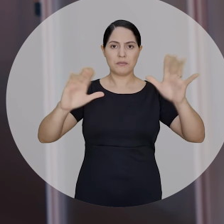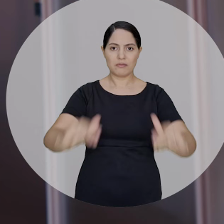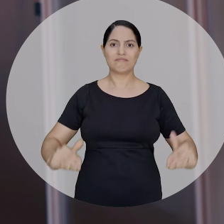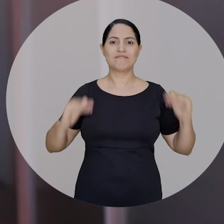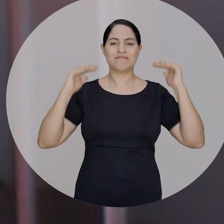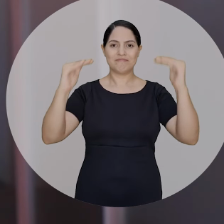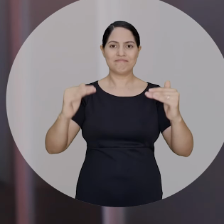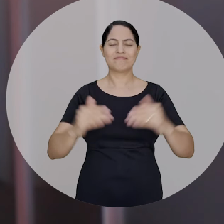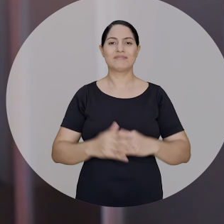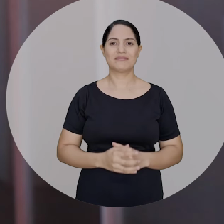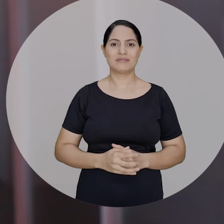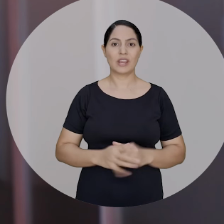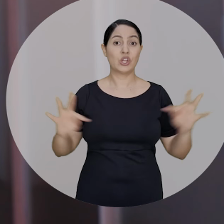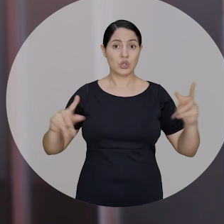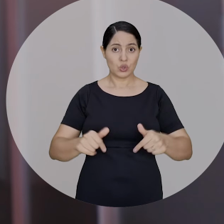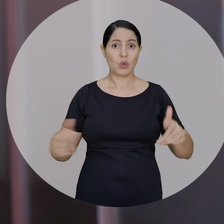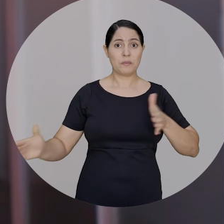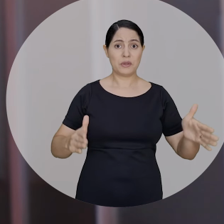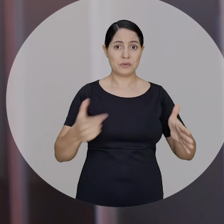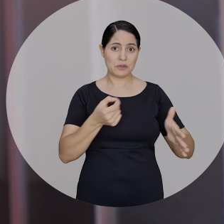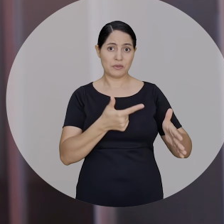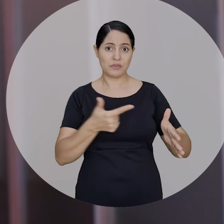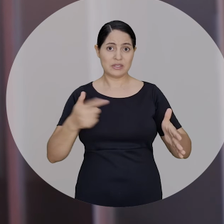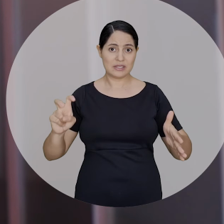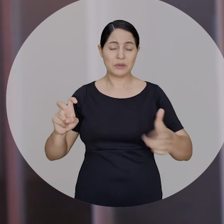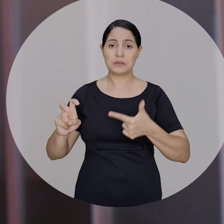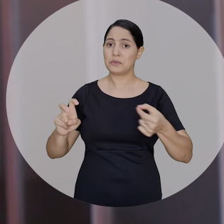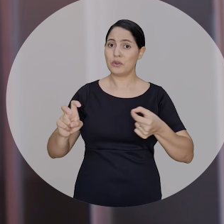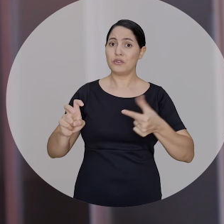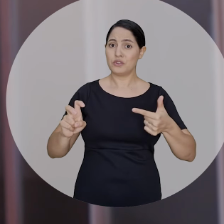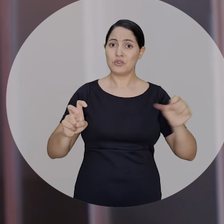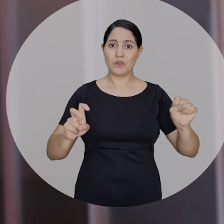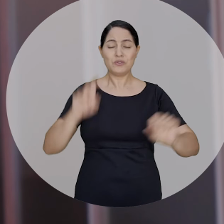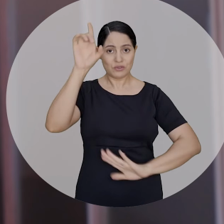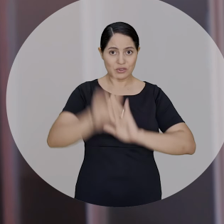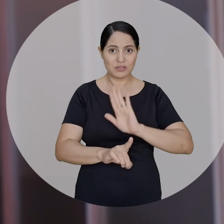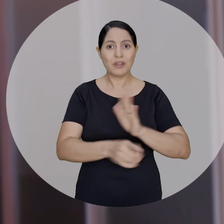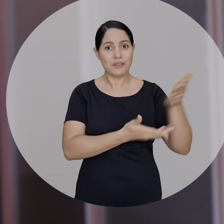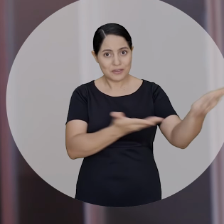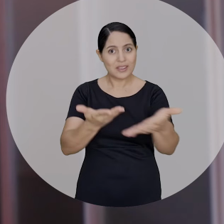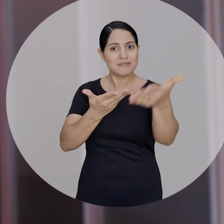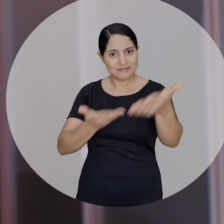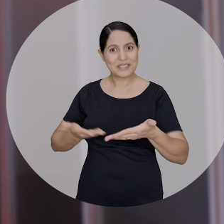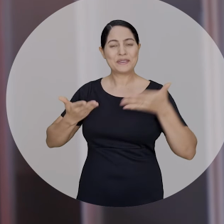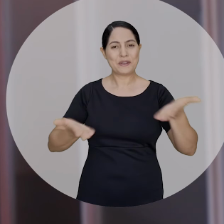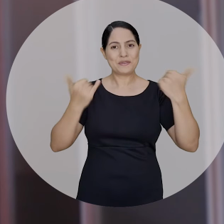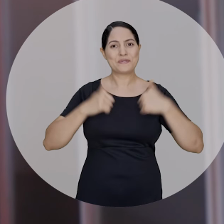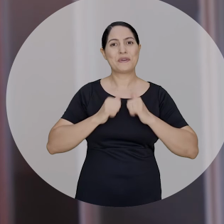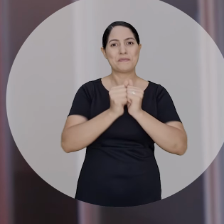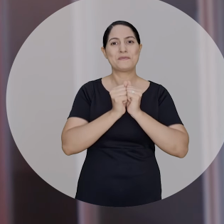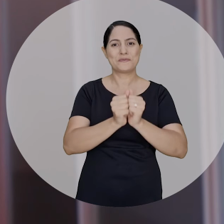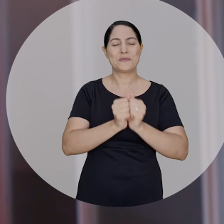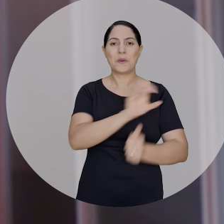soberano. Em nome de todos que compõem a nova diretoria para o triênio 2025-2028, convido vocês a caminharem juntos conosco, com